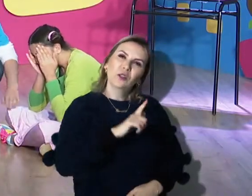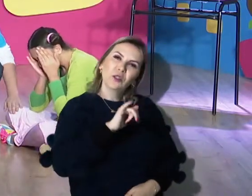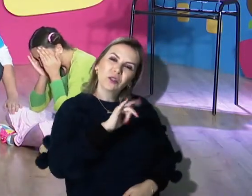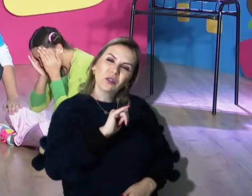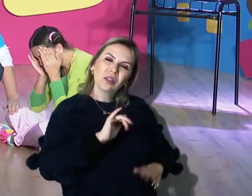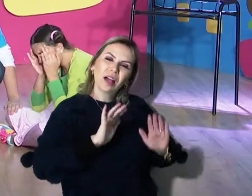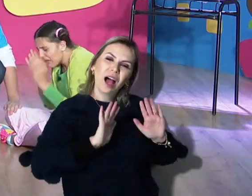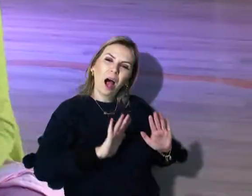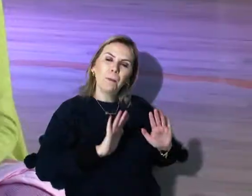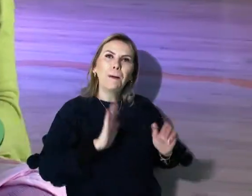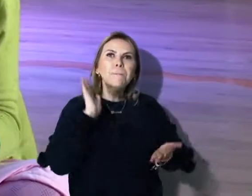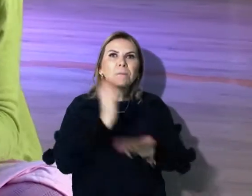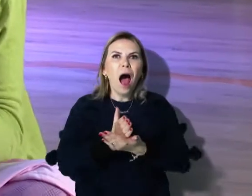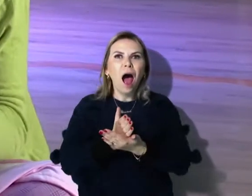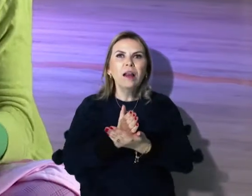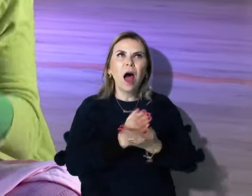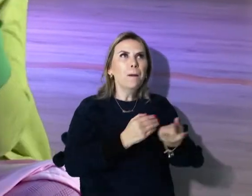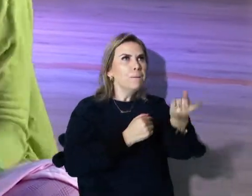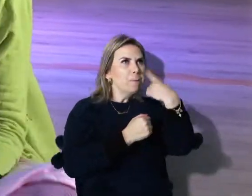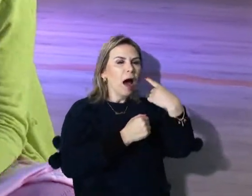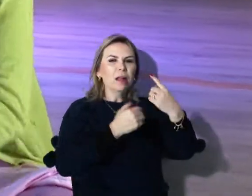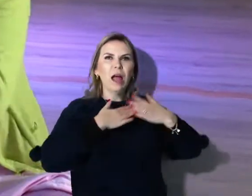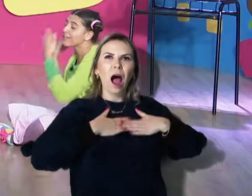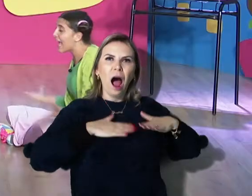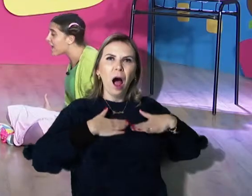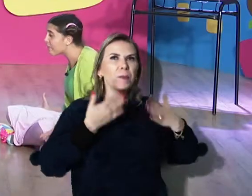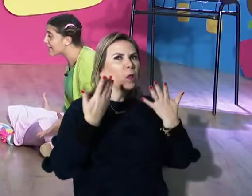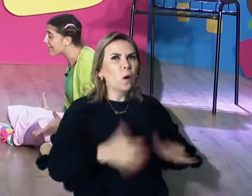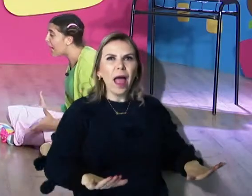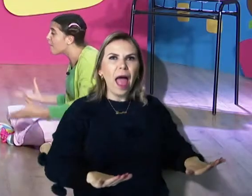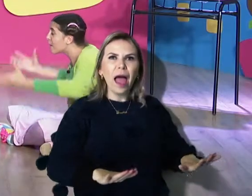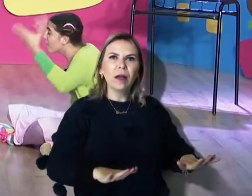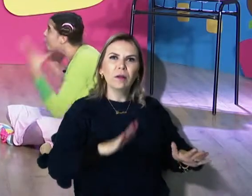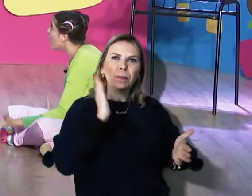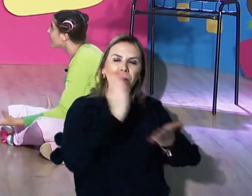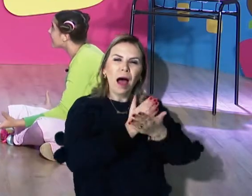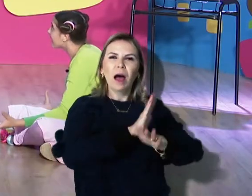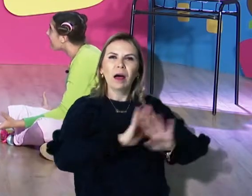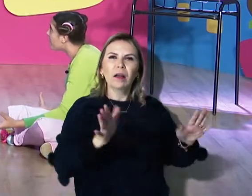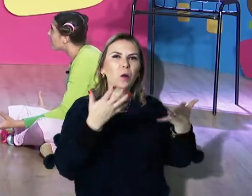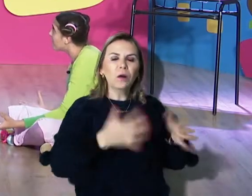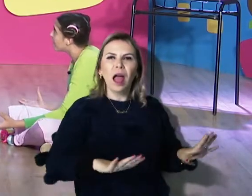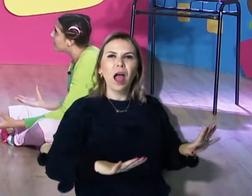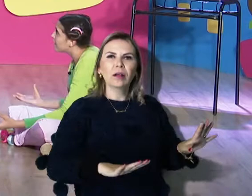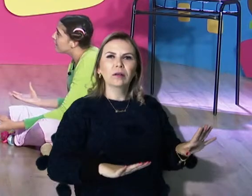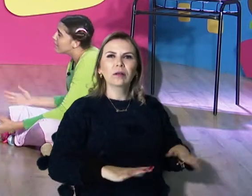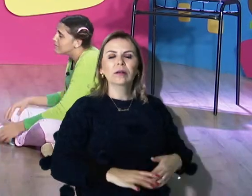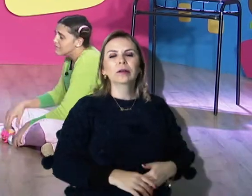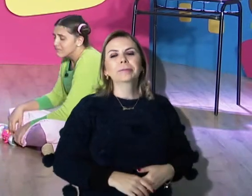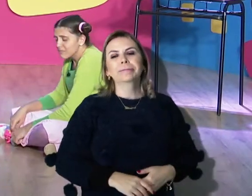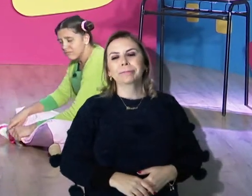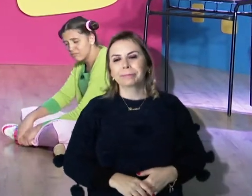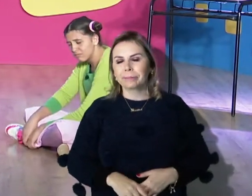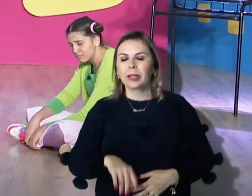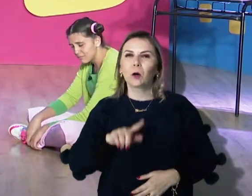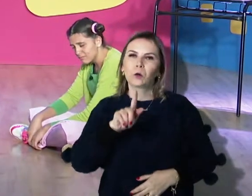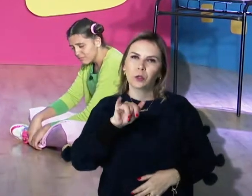Gigi, calma. Para de falar pra eu ficar calma. Eu não quero ficar calma. Eu não vou ficar calma.